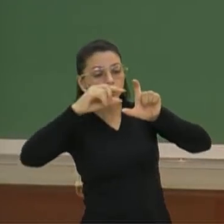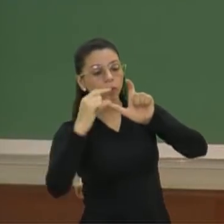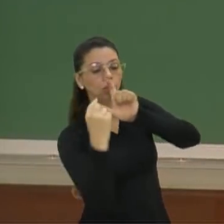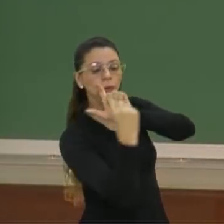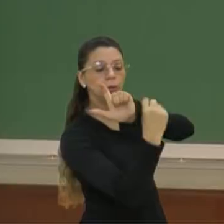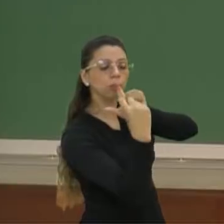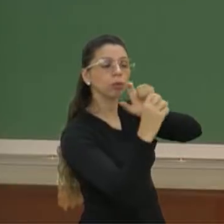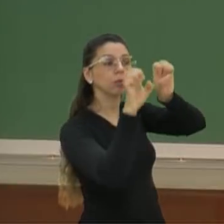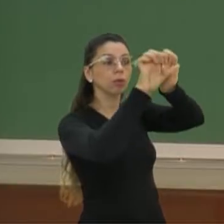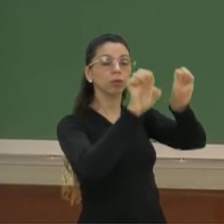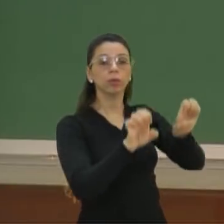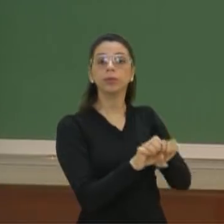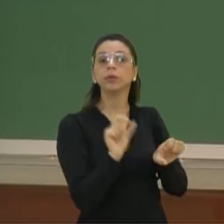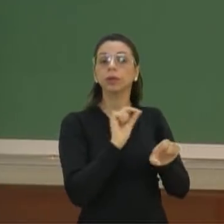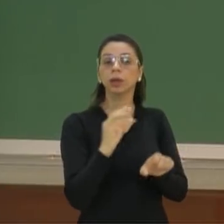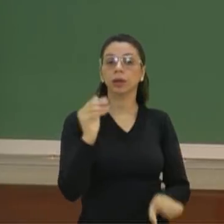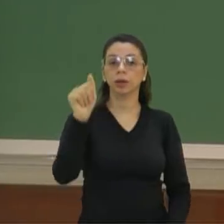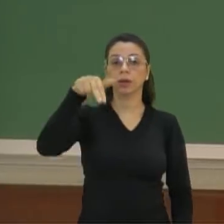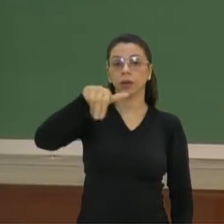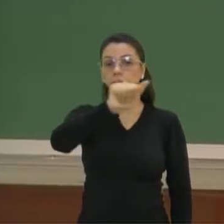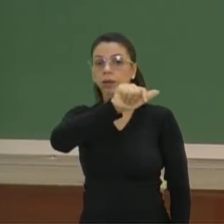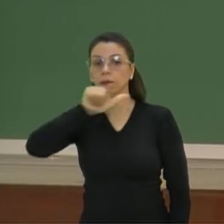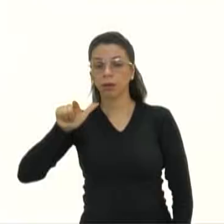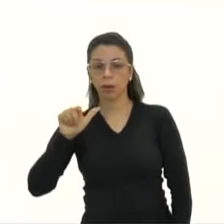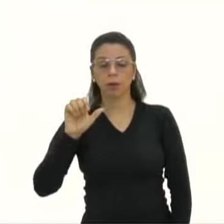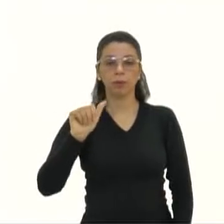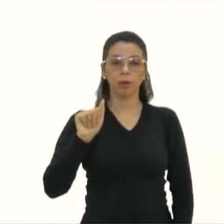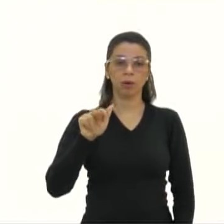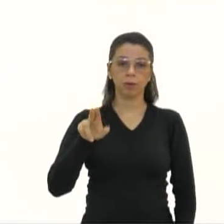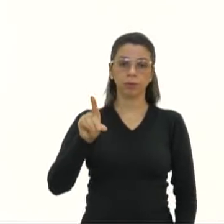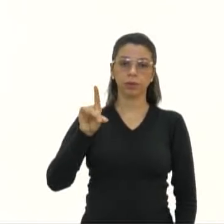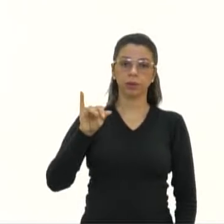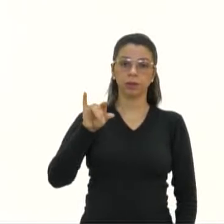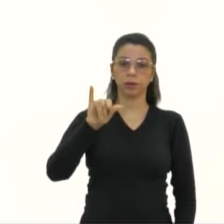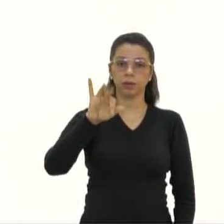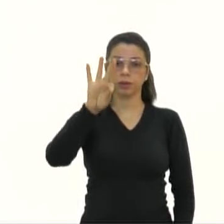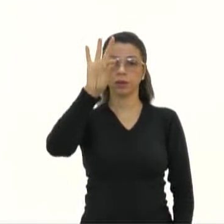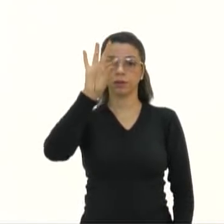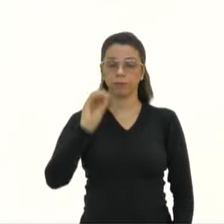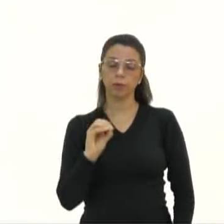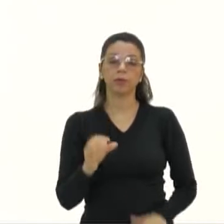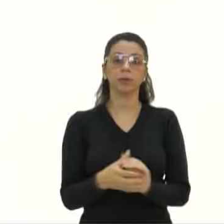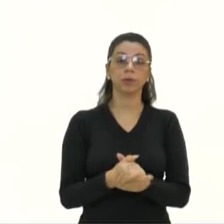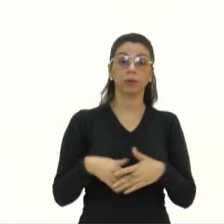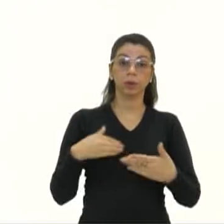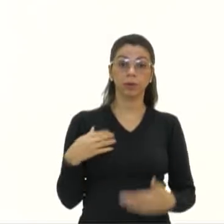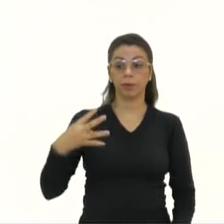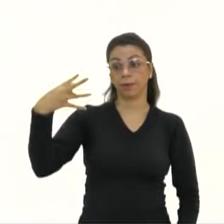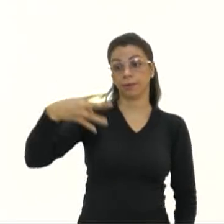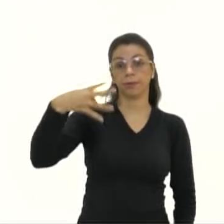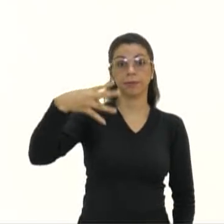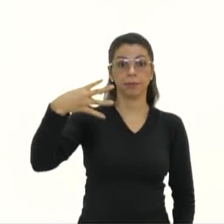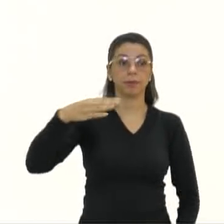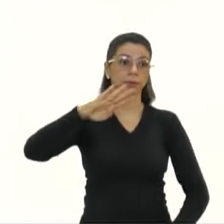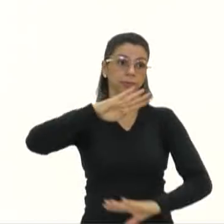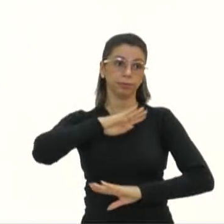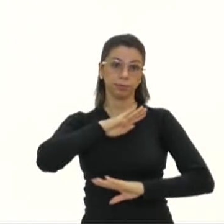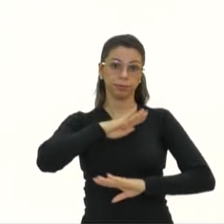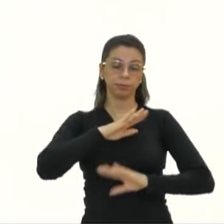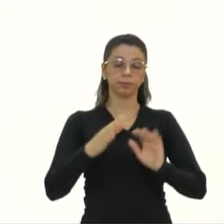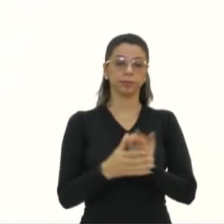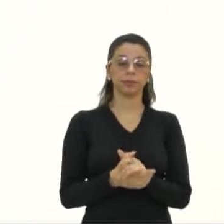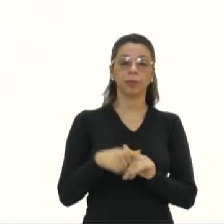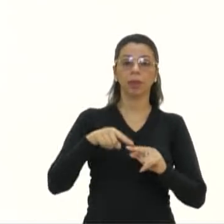lembra? Canal auditivo. Onde que está o canal auditivo? Opa, é a quarta situação. Então, após